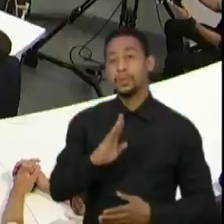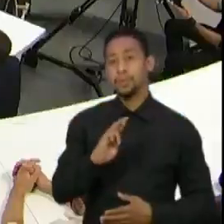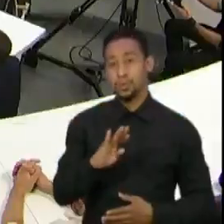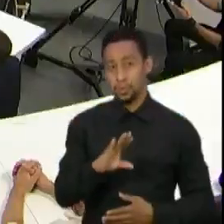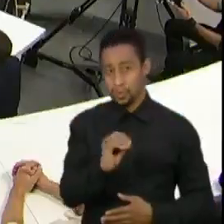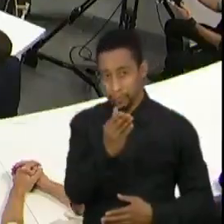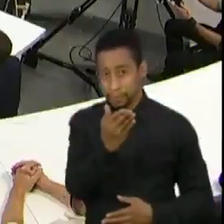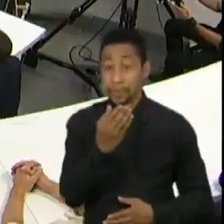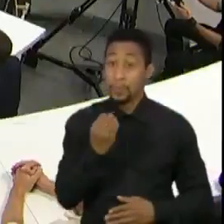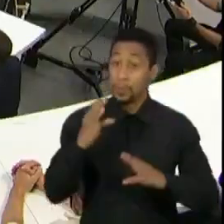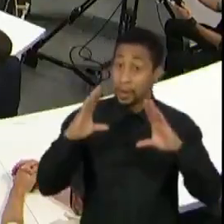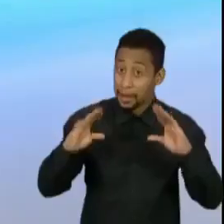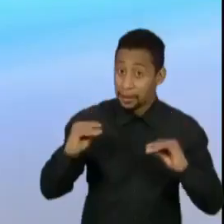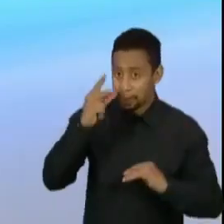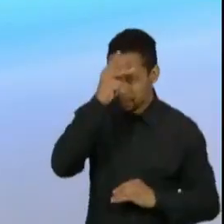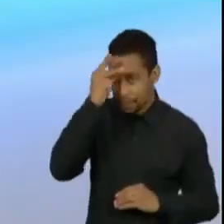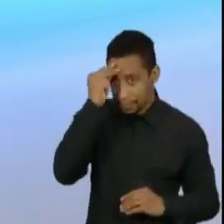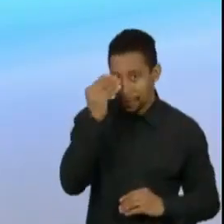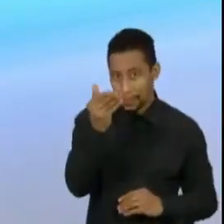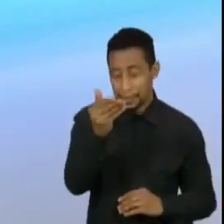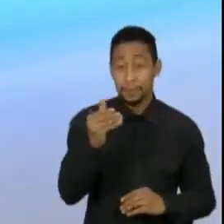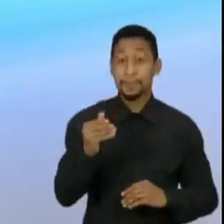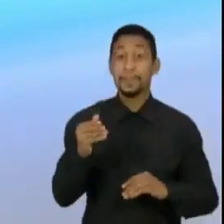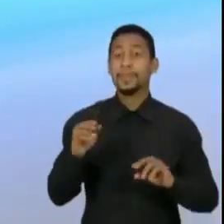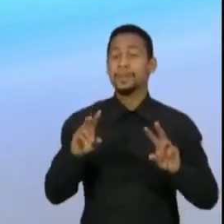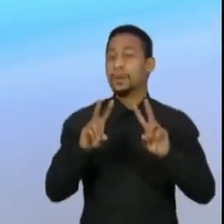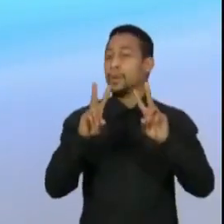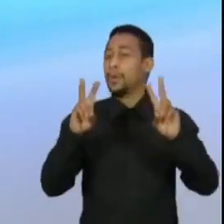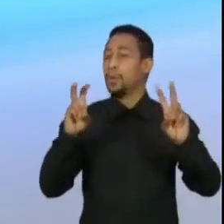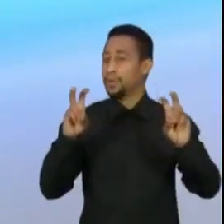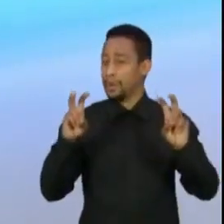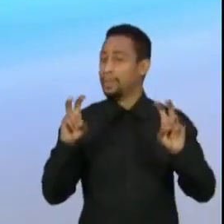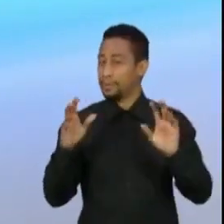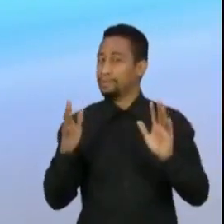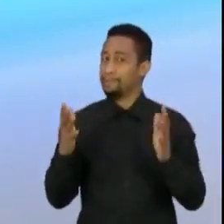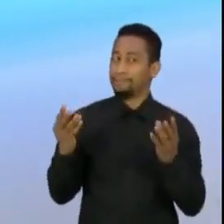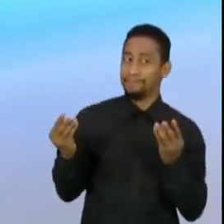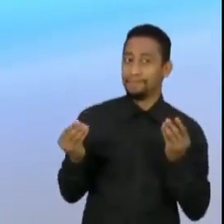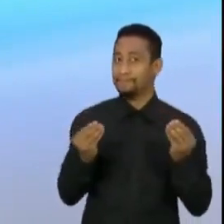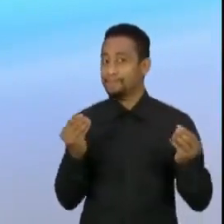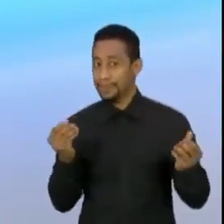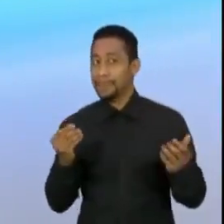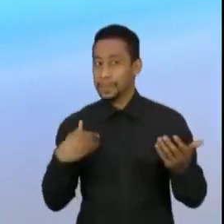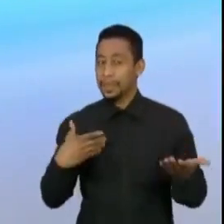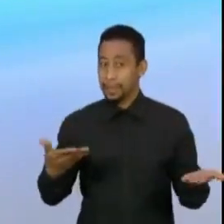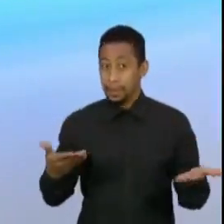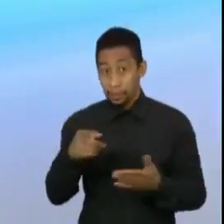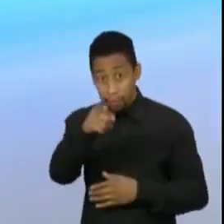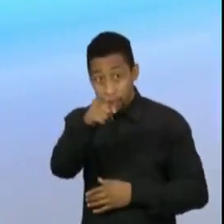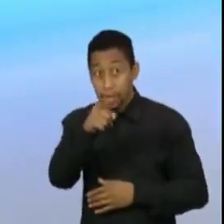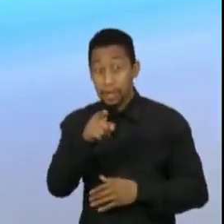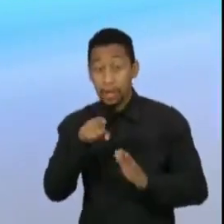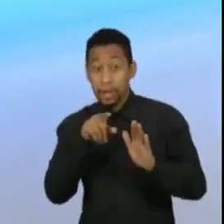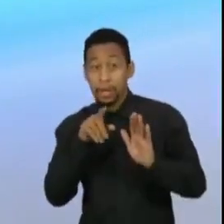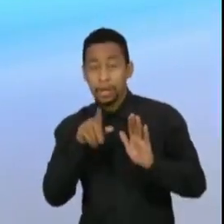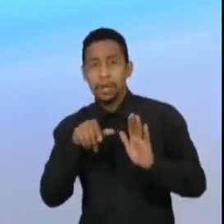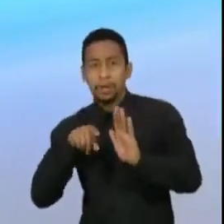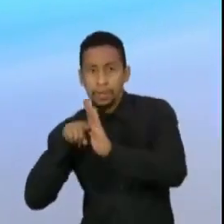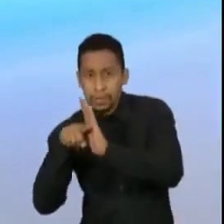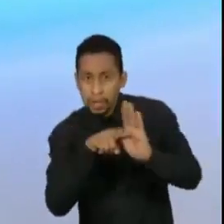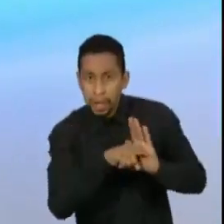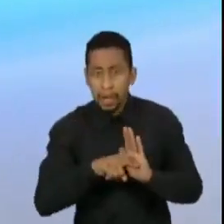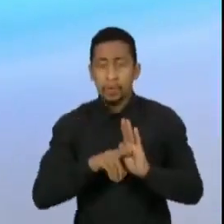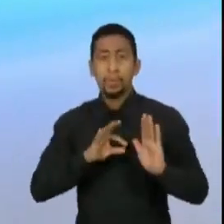a prefeitura a gente vai começar com uma tenho mais espinhoso que está em aberto ainda o senhor é investigado pela polícia civil